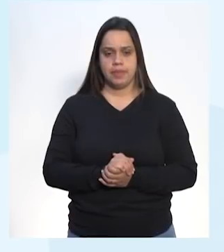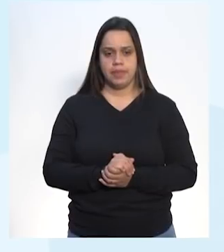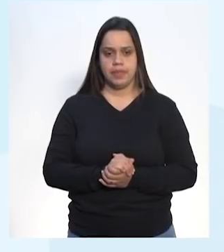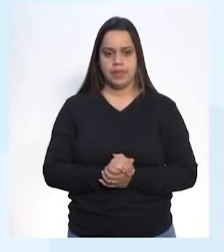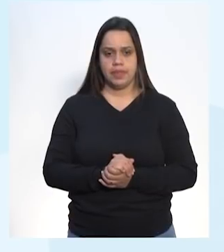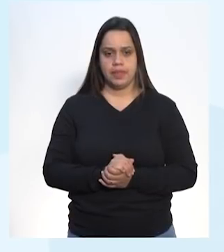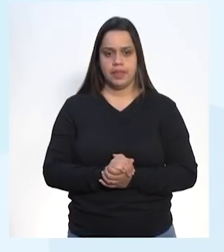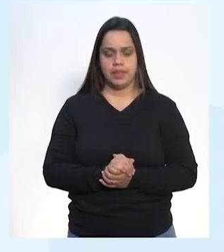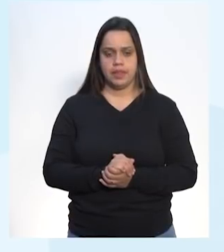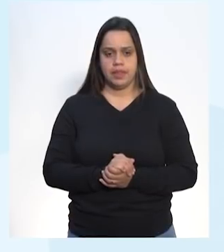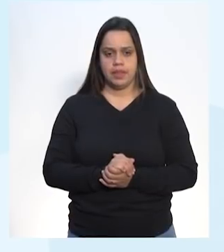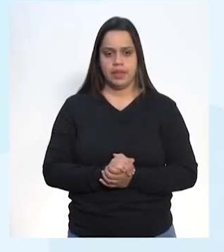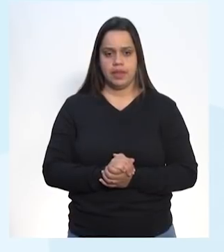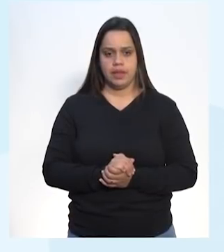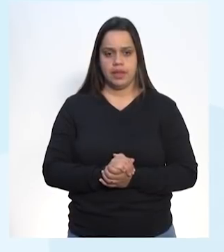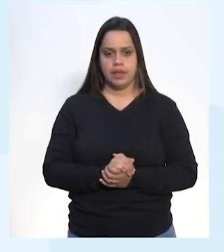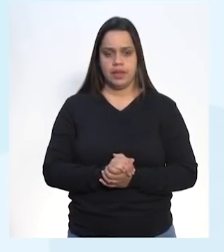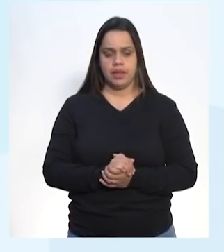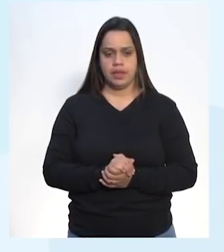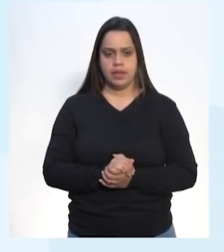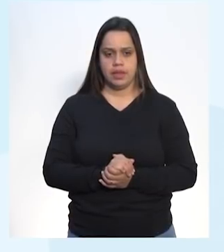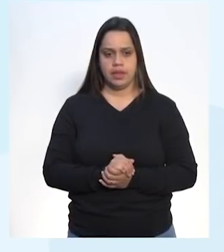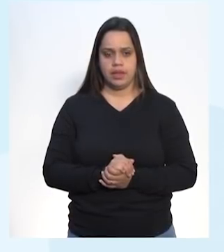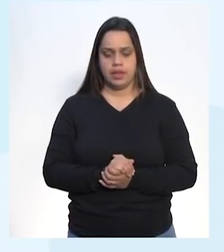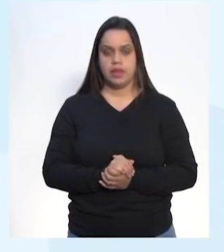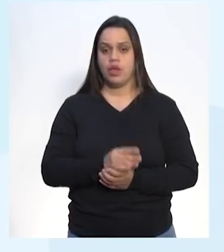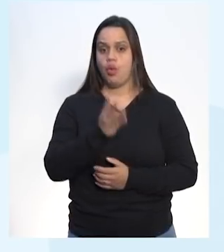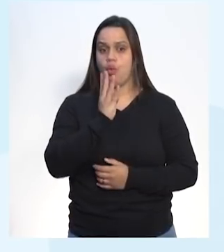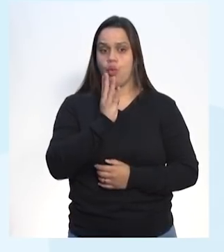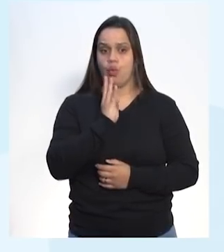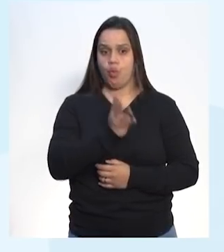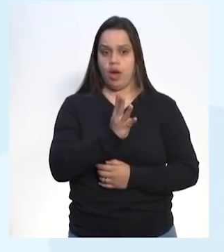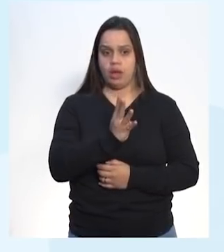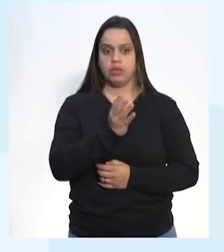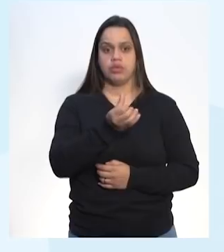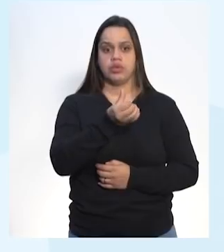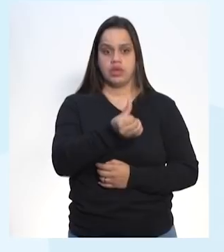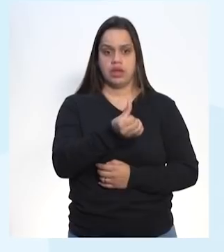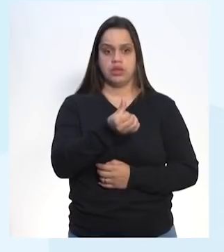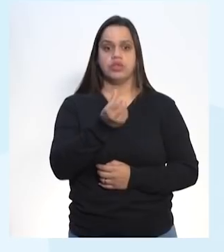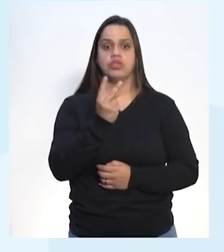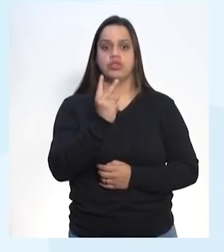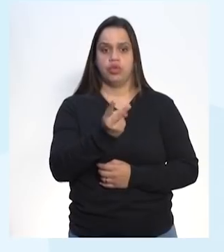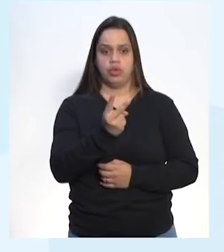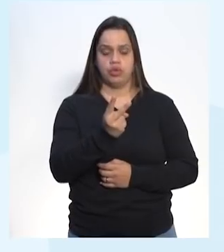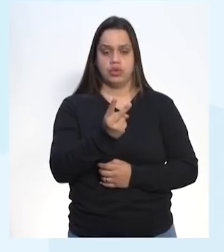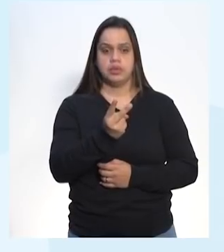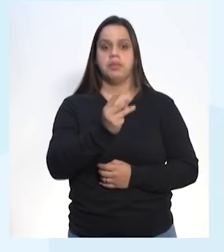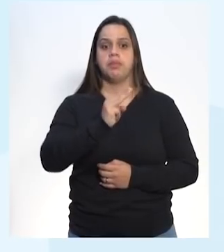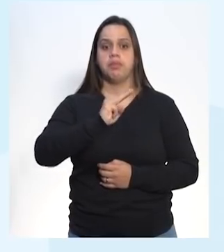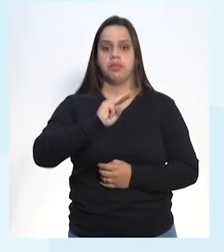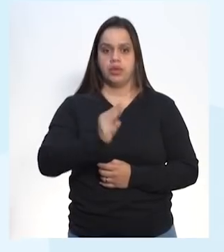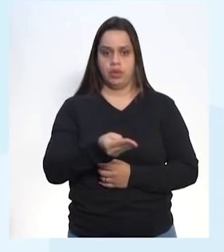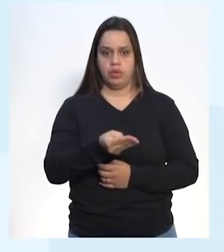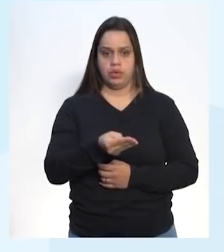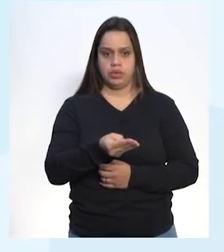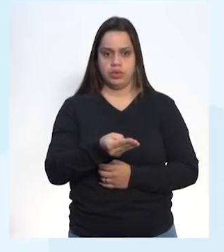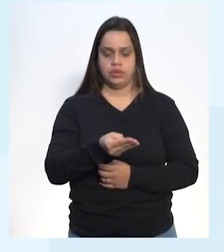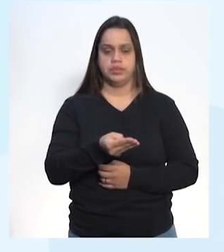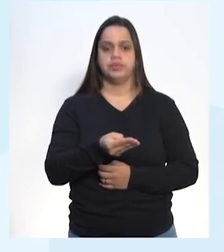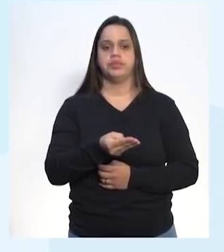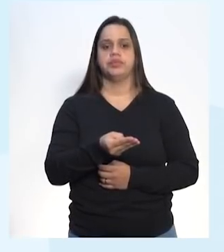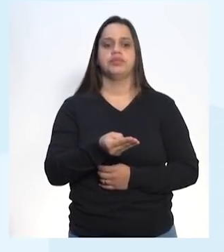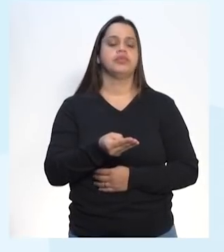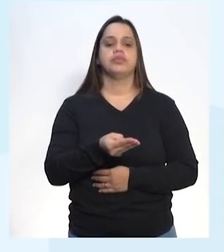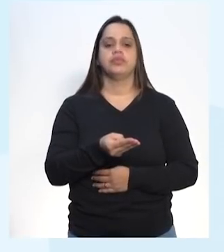milhões, né? 4 centenas de milhões, 6 dezenas de milhões, 2 unidades de milhões.